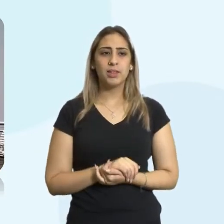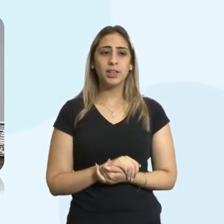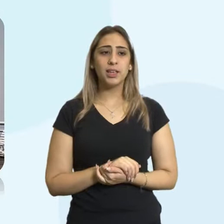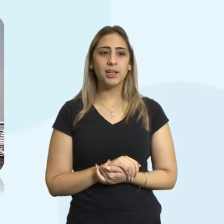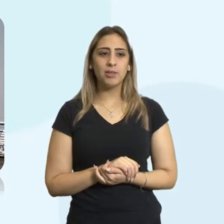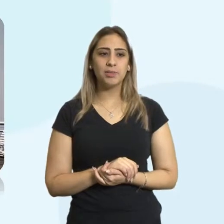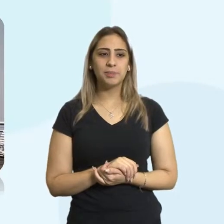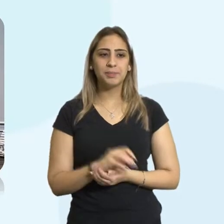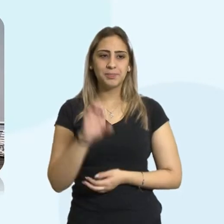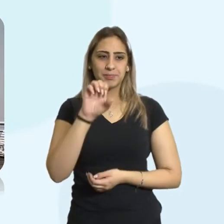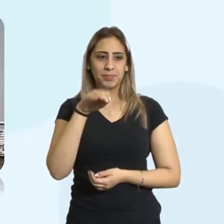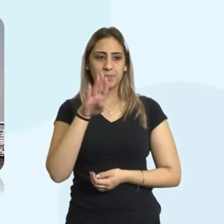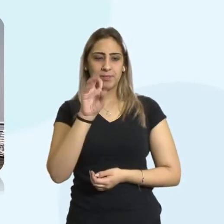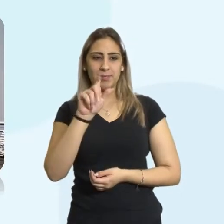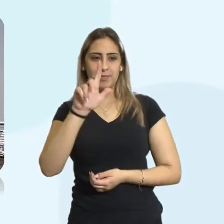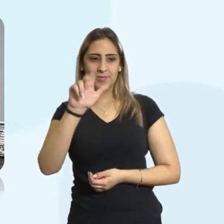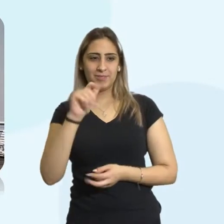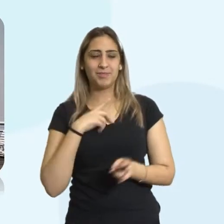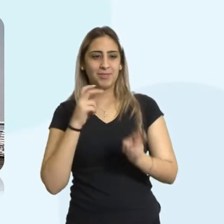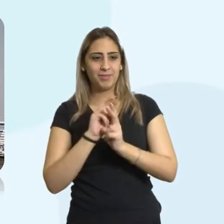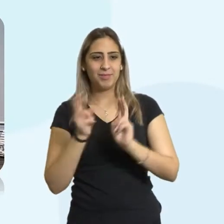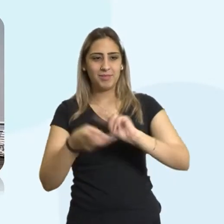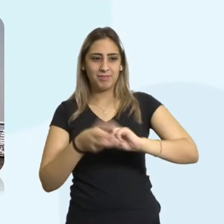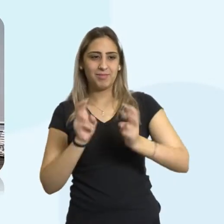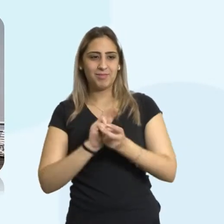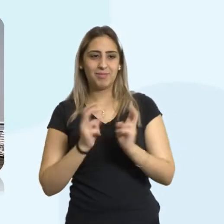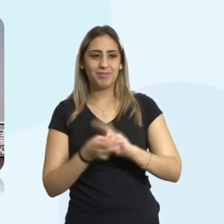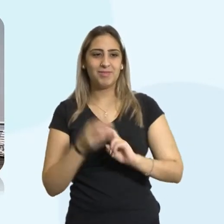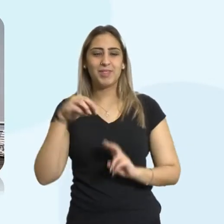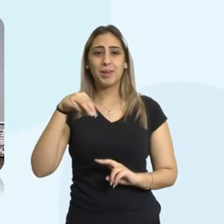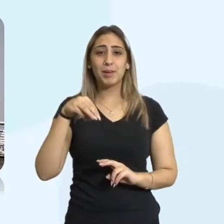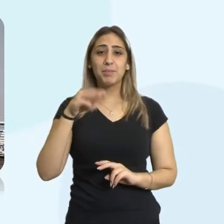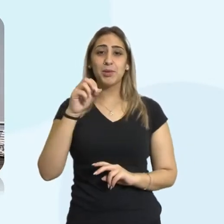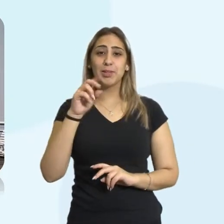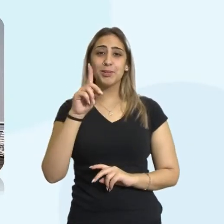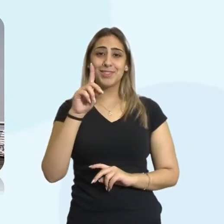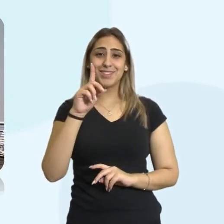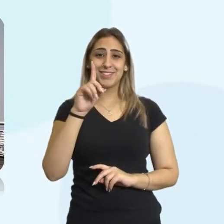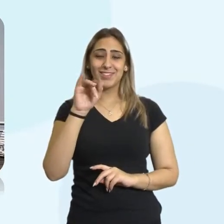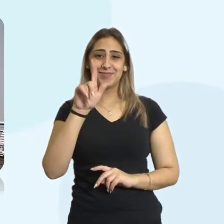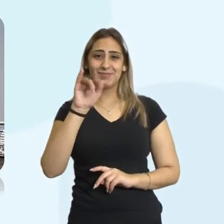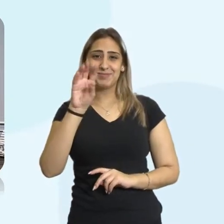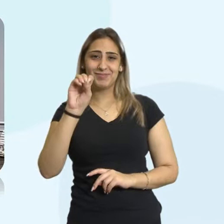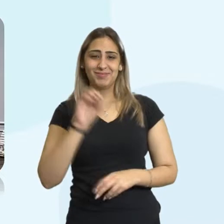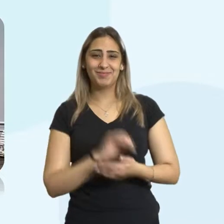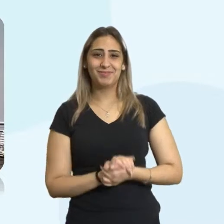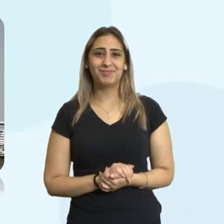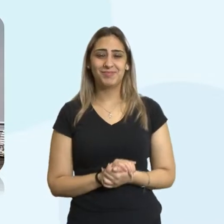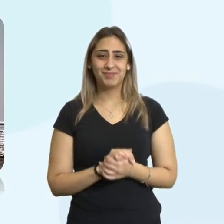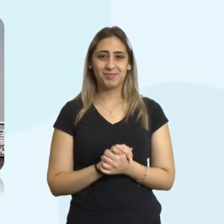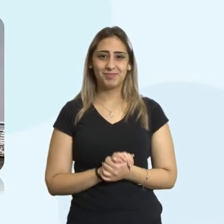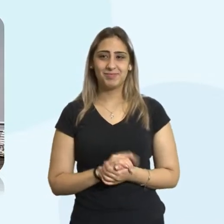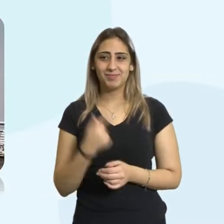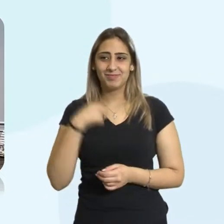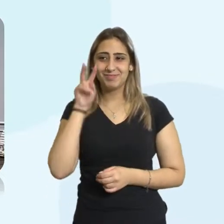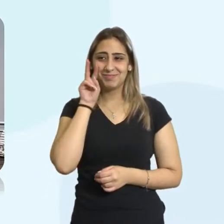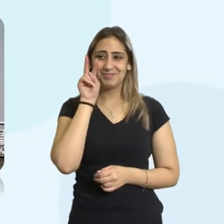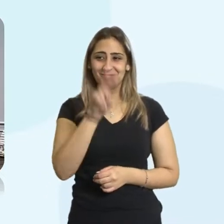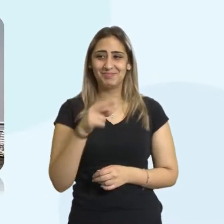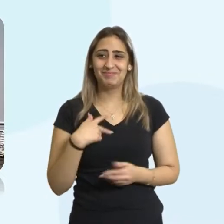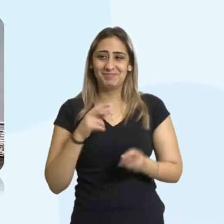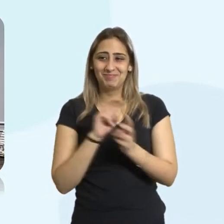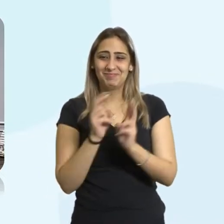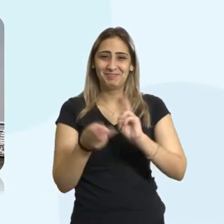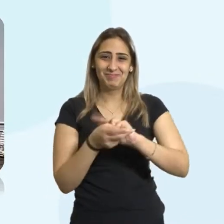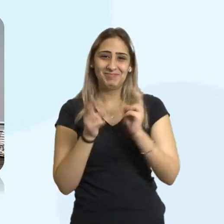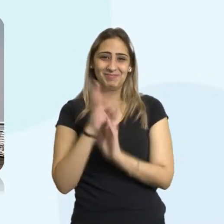capoeira mais de chão a gente tem a ela que ele mande gabo que aquela arte de enganar né do oponente que a gente vê na capoeira